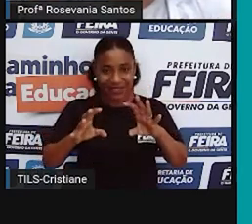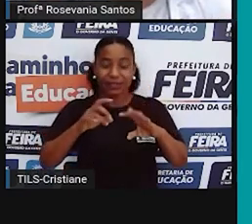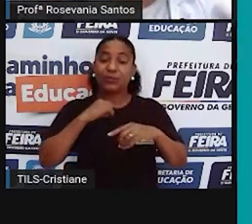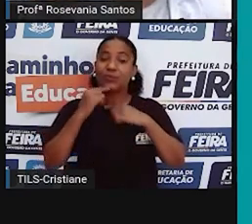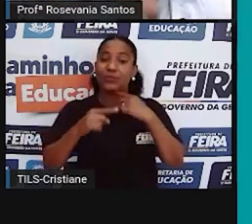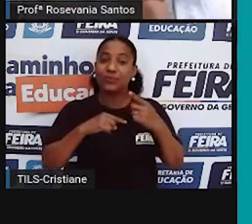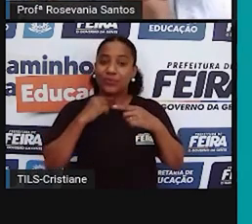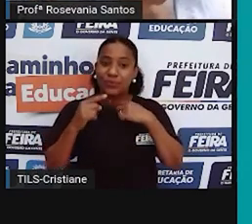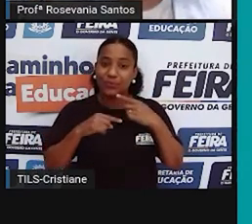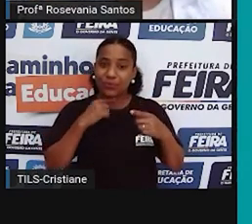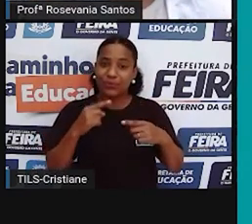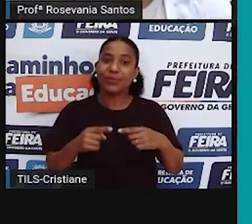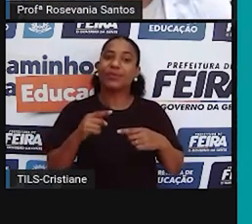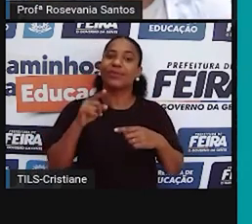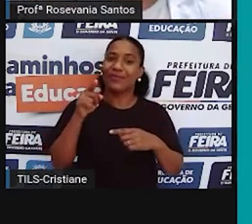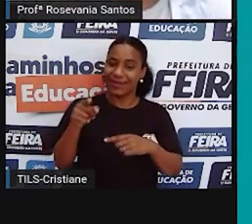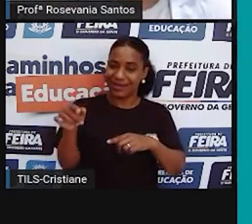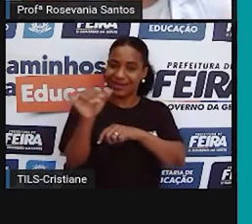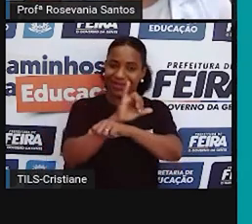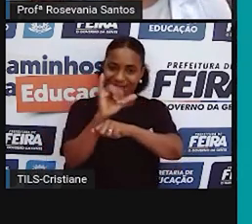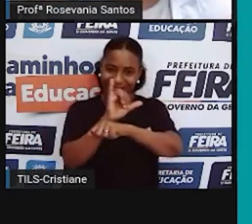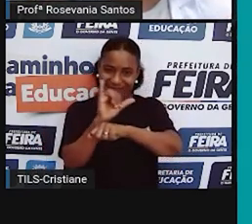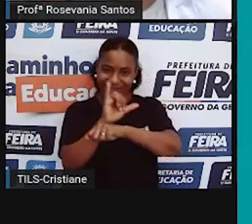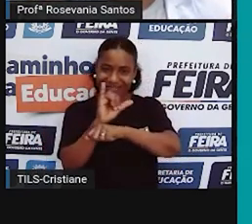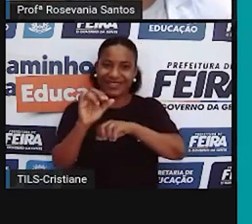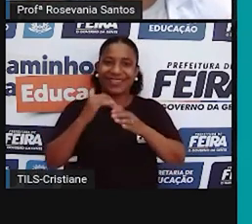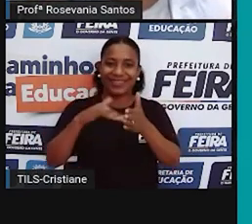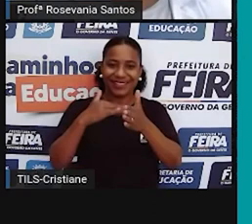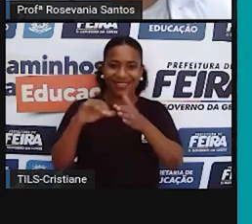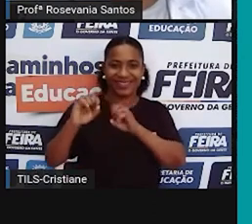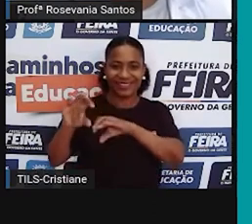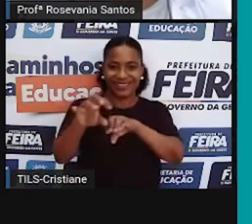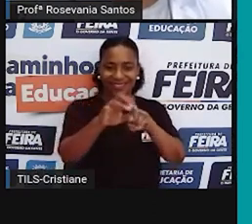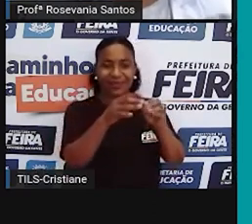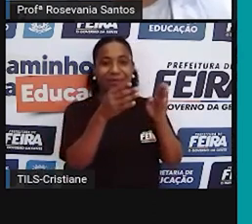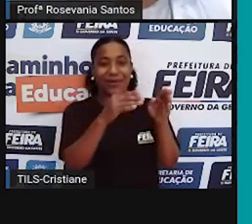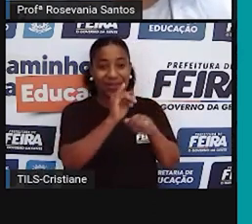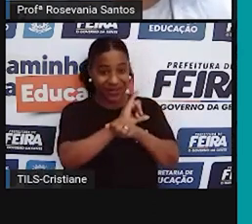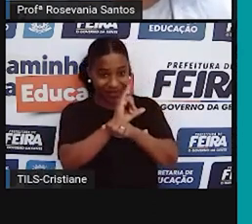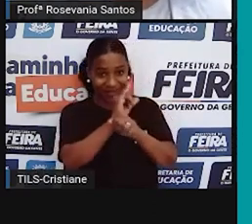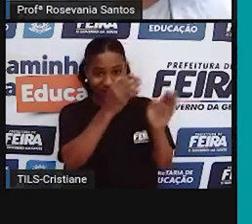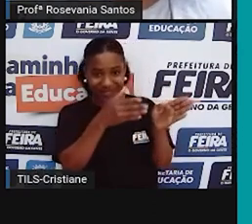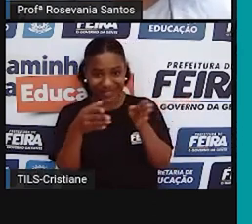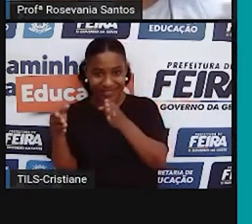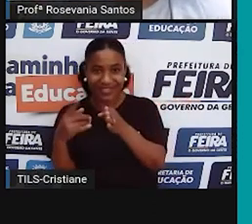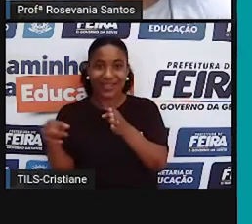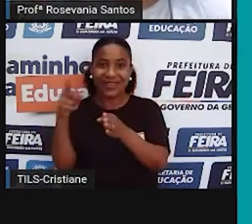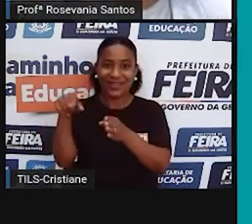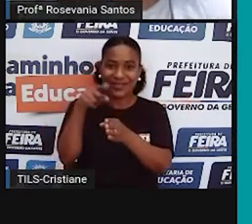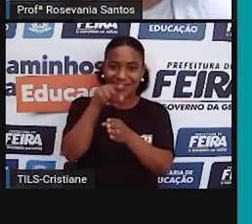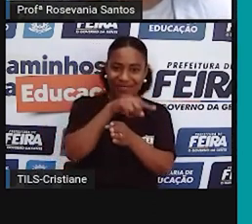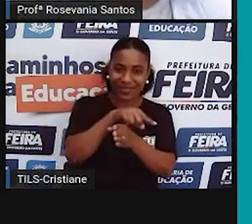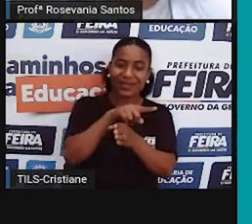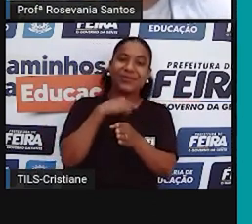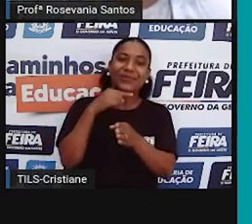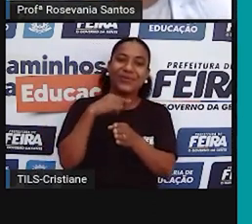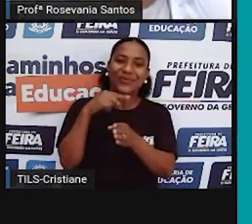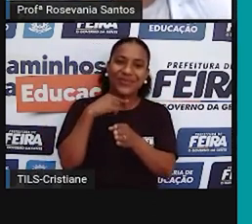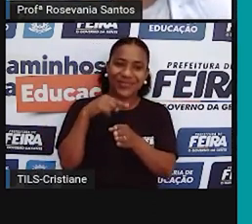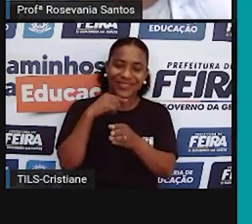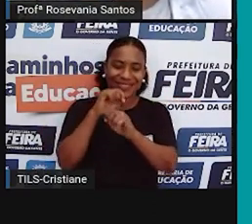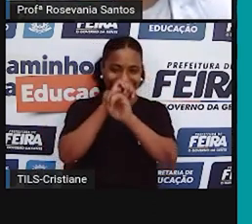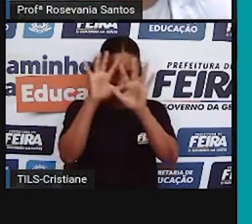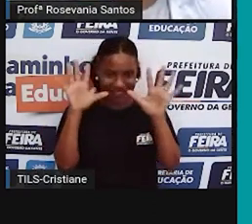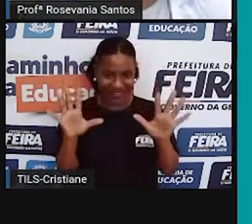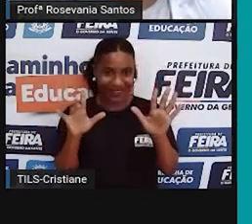alguma dúvida, corre, vai lá no canal da Sobre, dá uma olhadinha nessa aula de novo, e tira todas as suas dúvidas. Qualquer coisa, deixa a